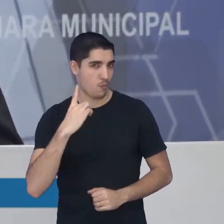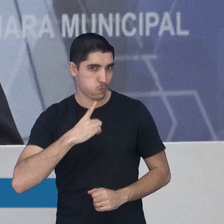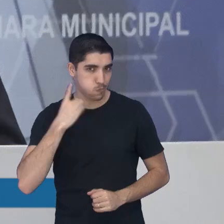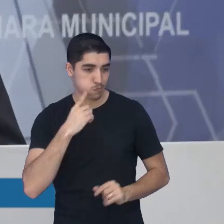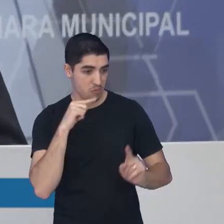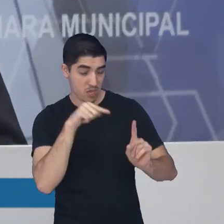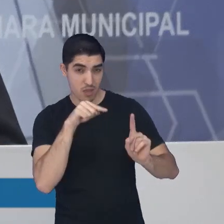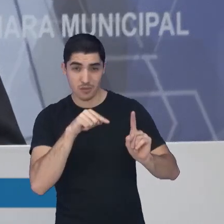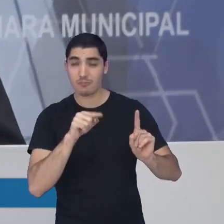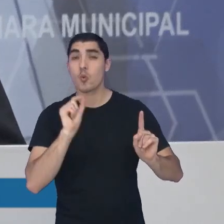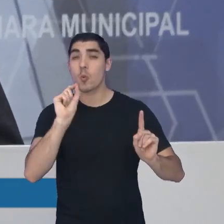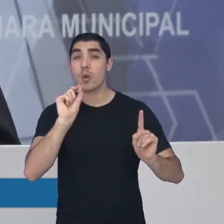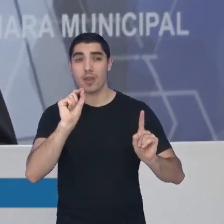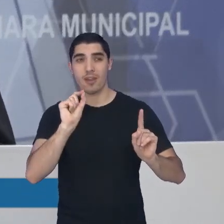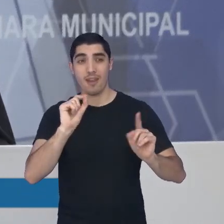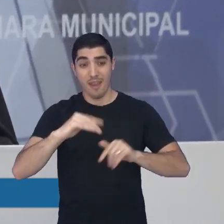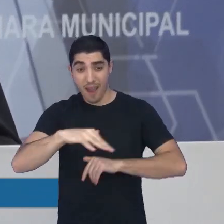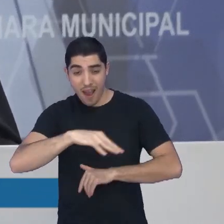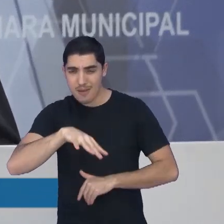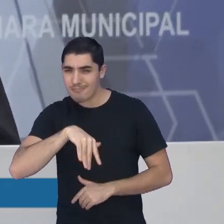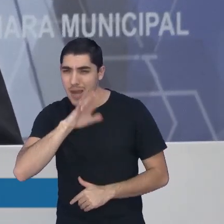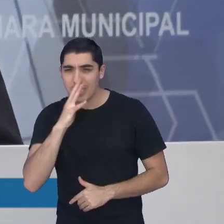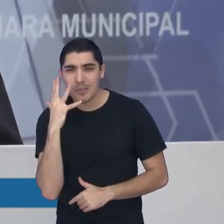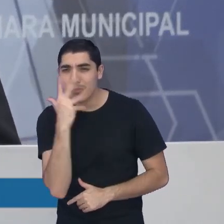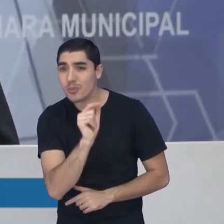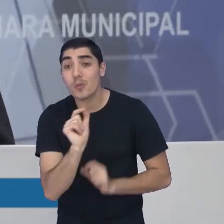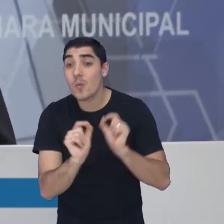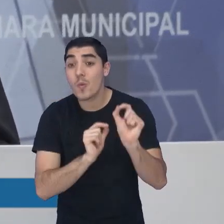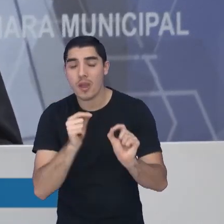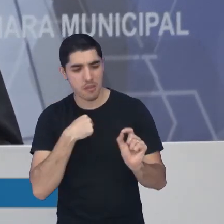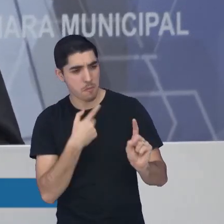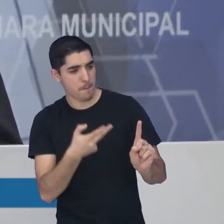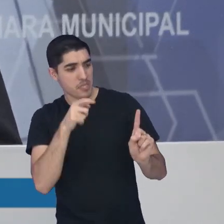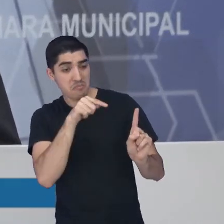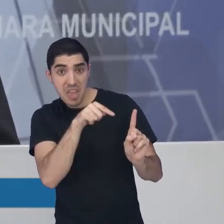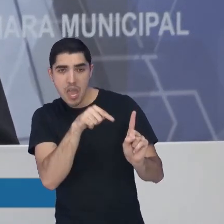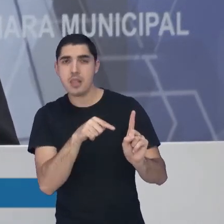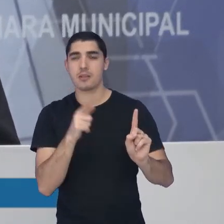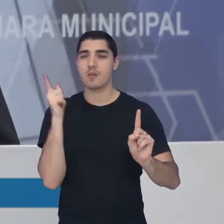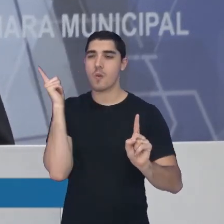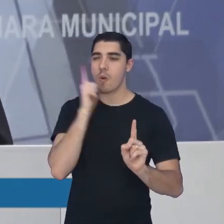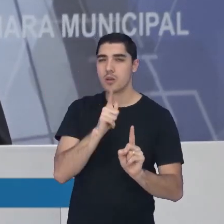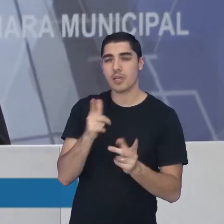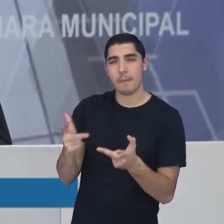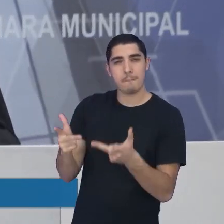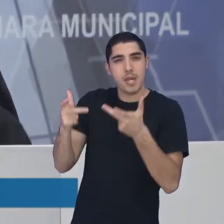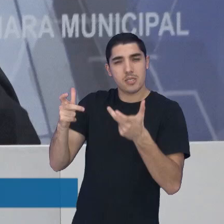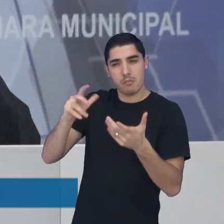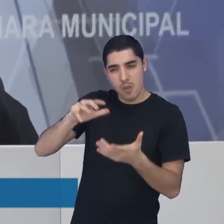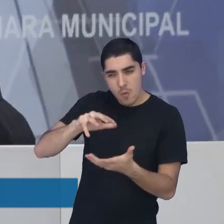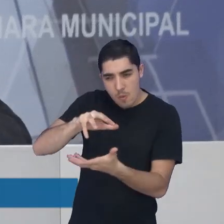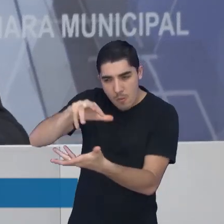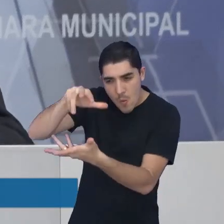se forma em direito é a possibilidade de entender melhor o mundo e